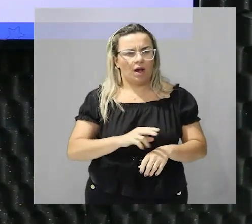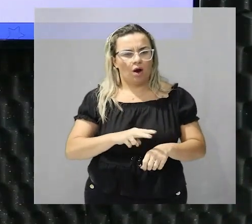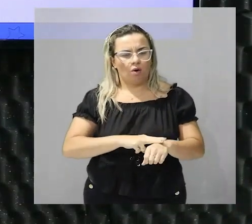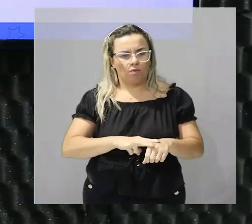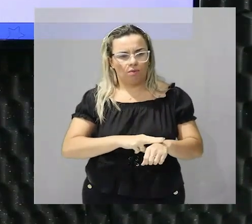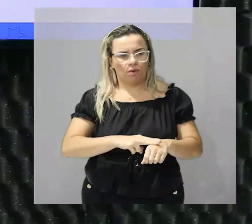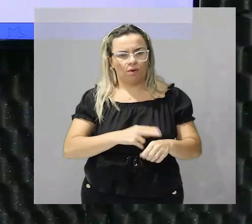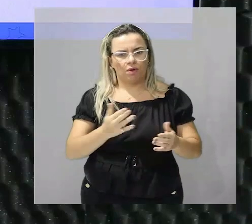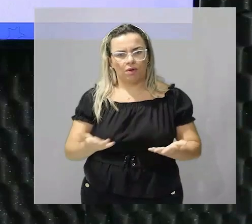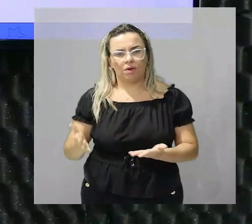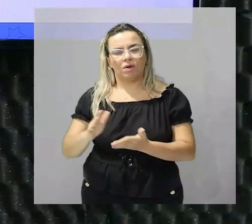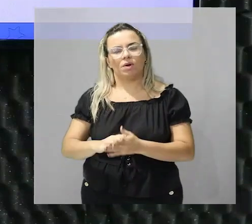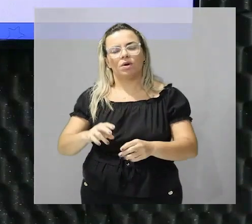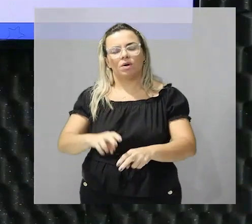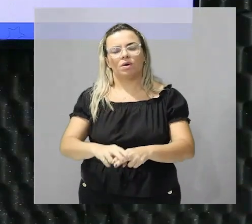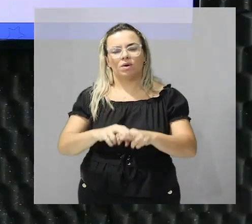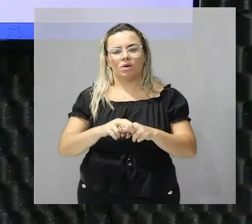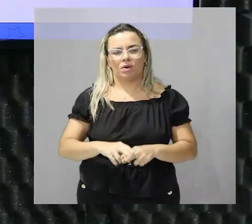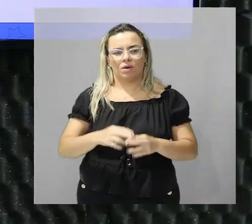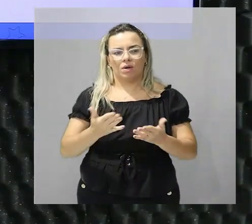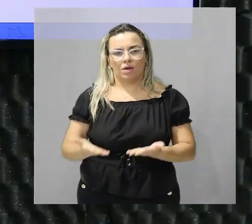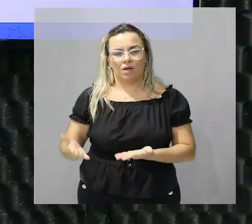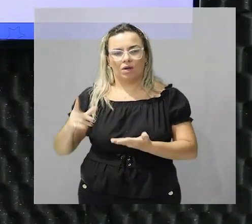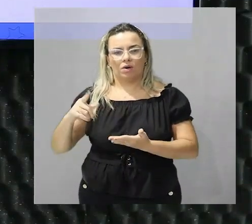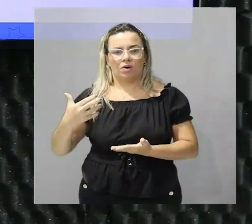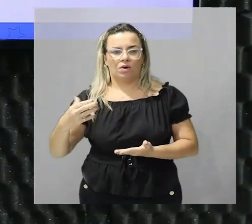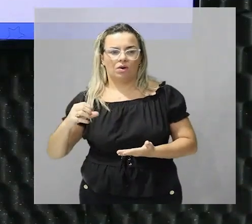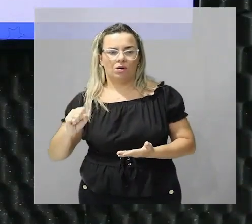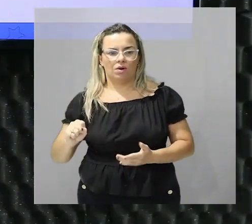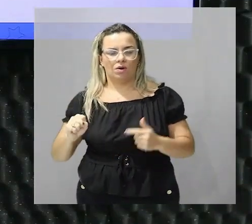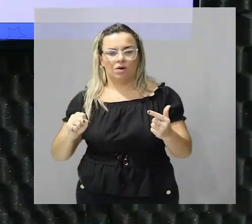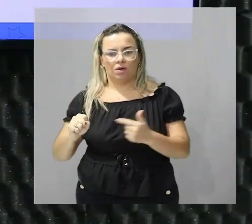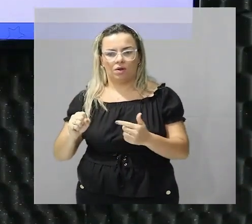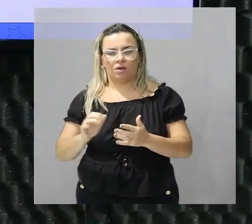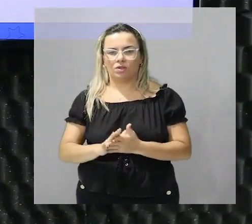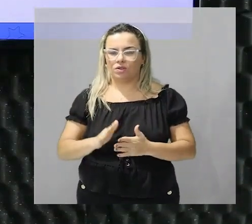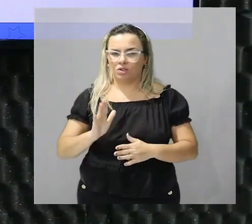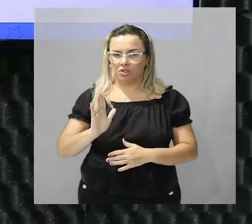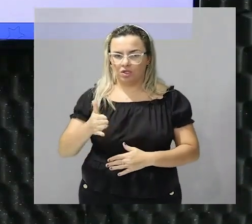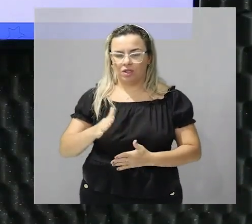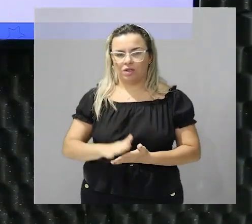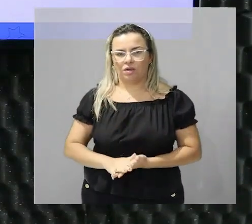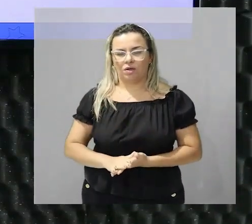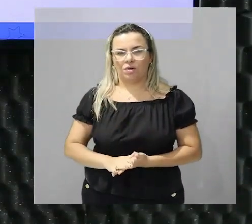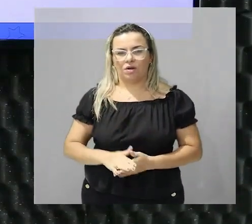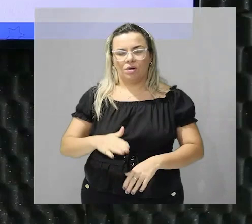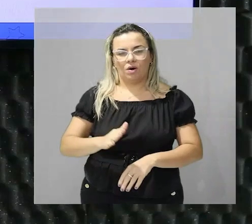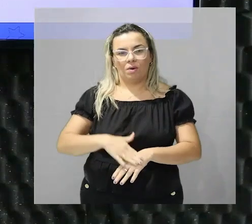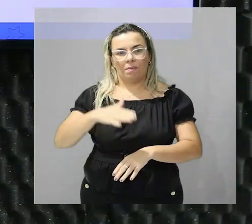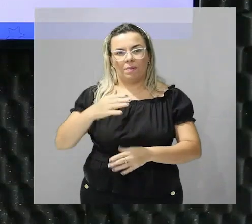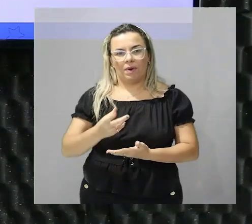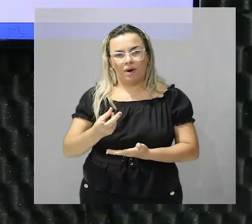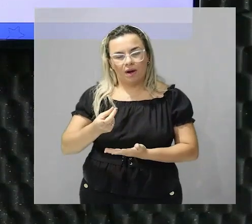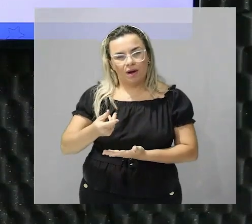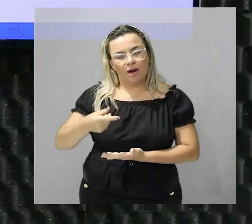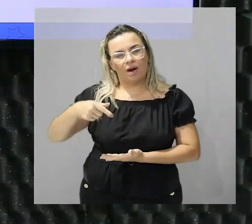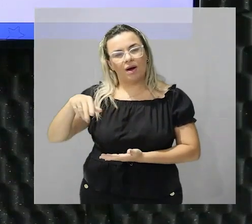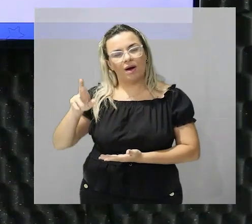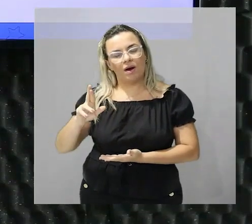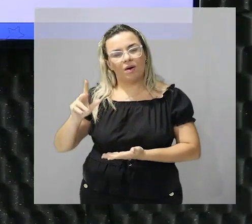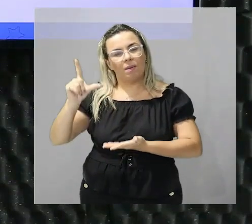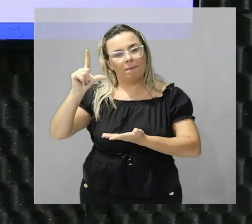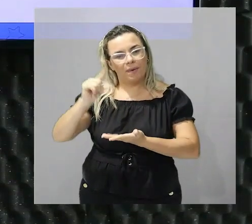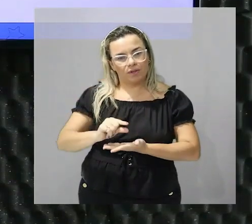o verde, o estacionamento verde para o Lucas já é o mais econômico, tá? Resta agora identificar